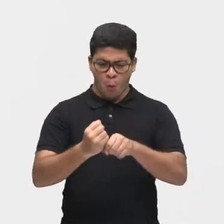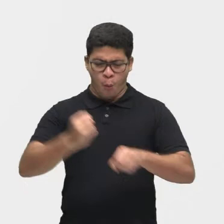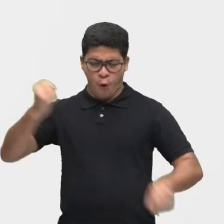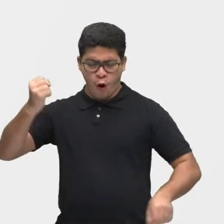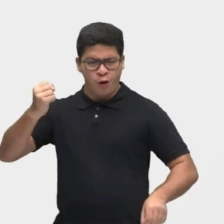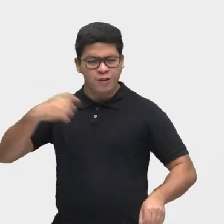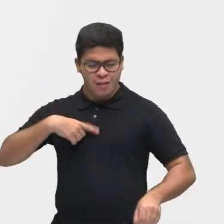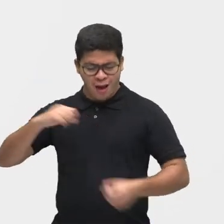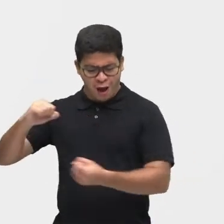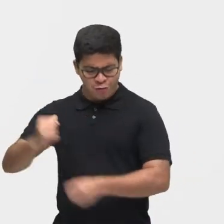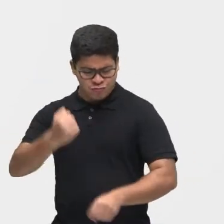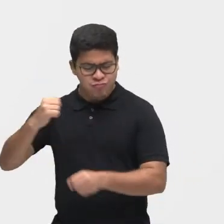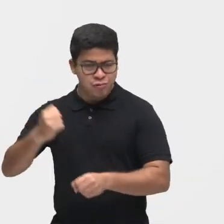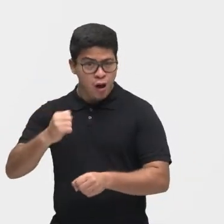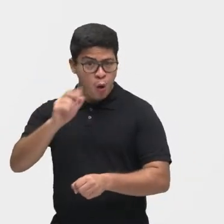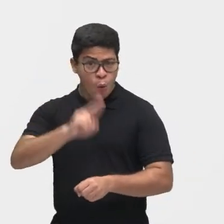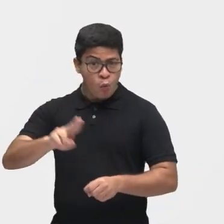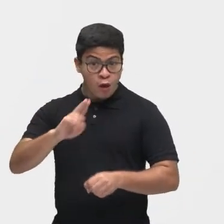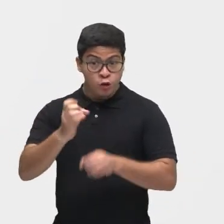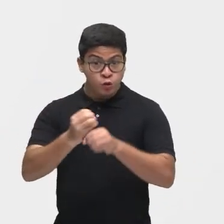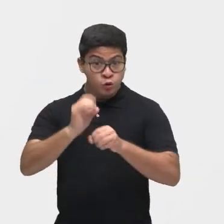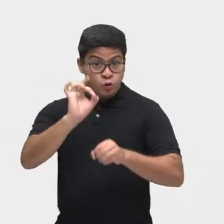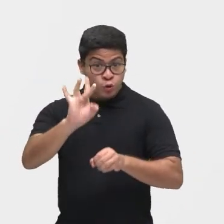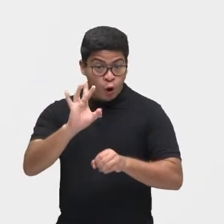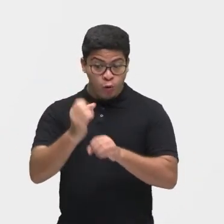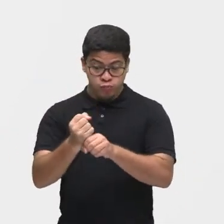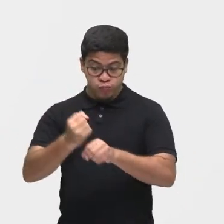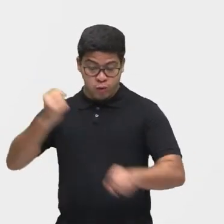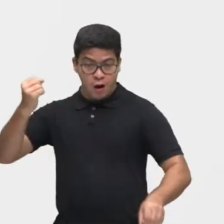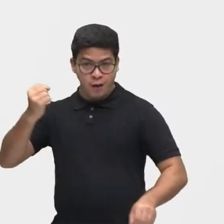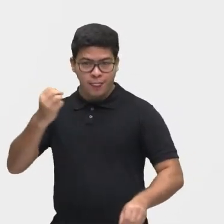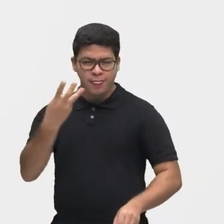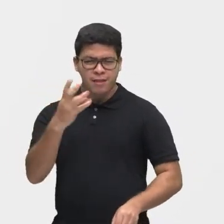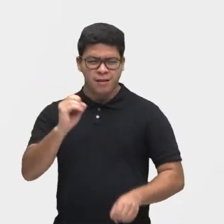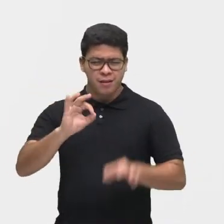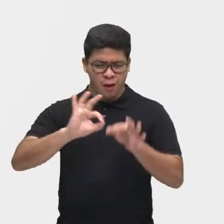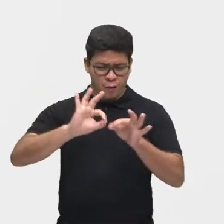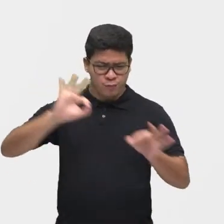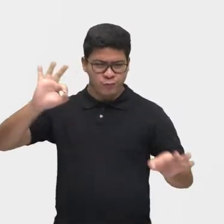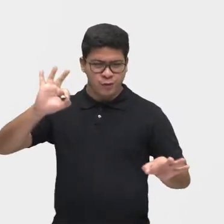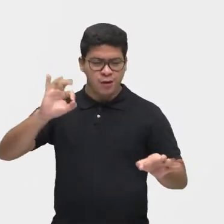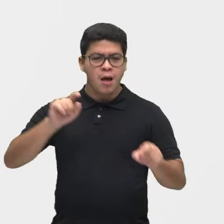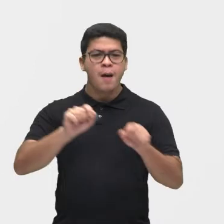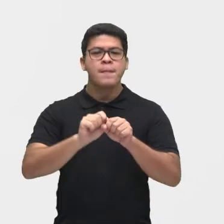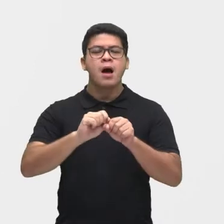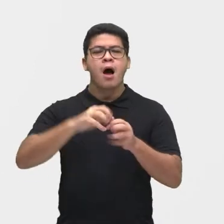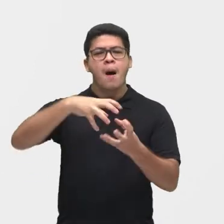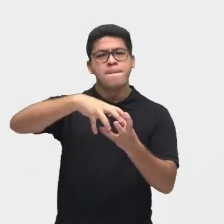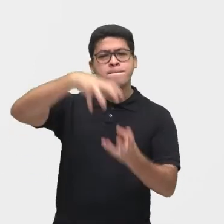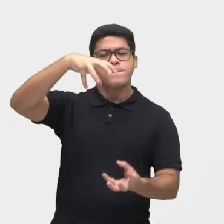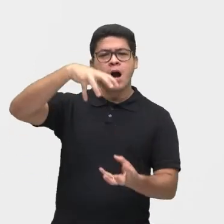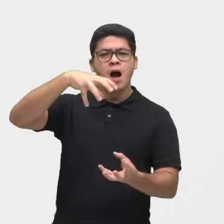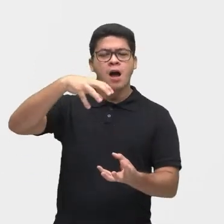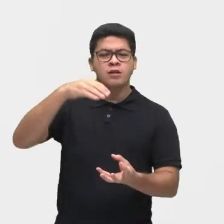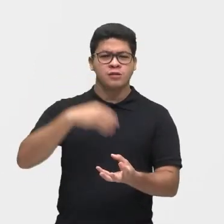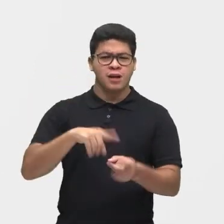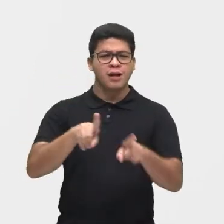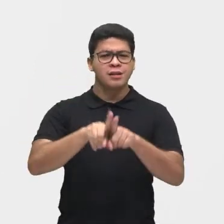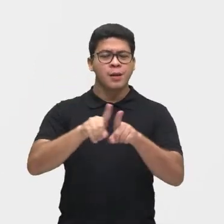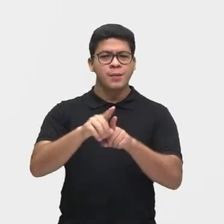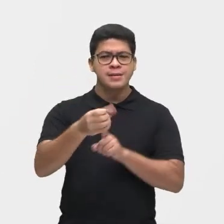vassoura, né, de 30 centímetros, uma garrafa PET de 600, mas pode ser uma menorzinha, de 250, fica até melhor,